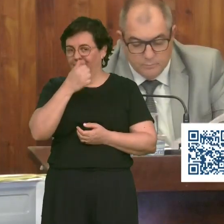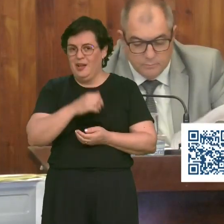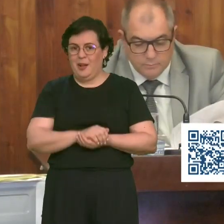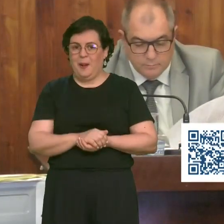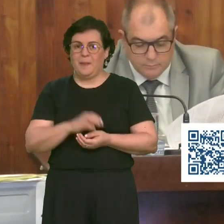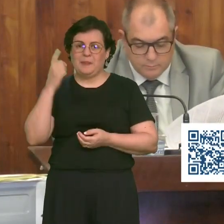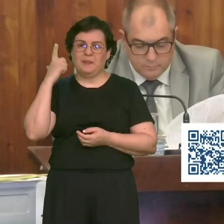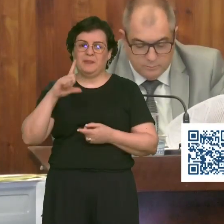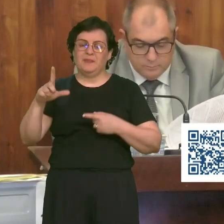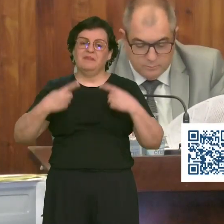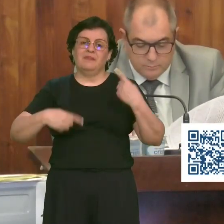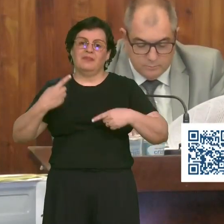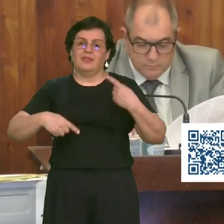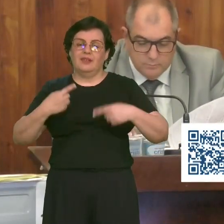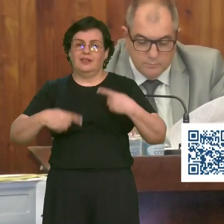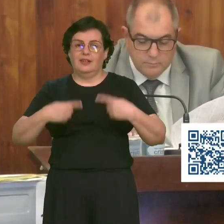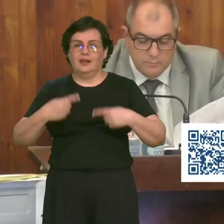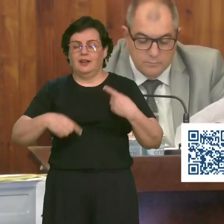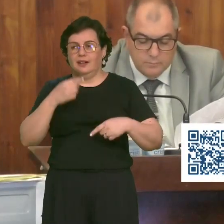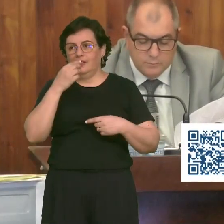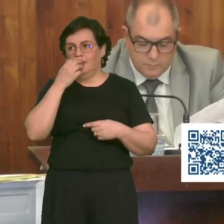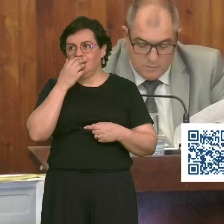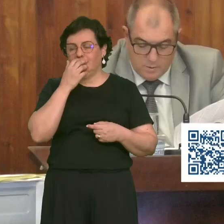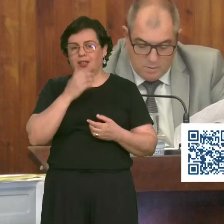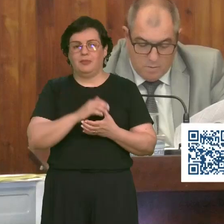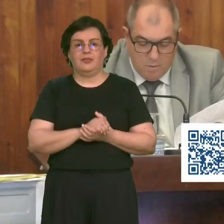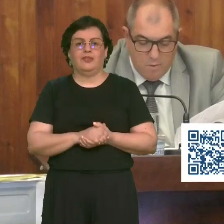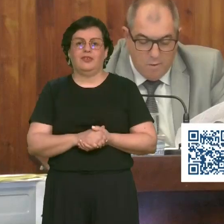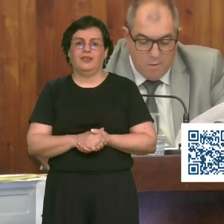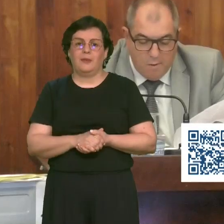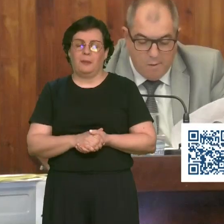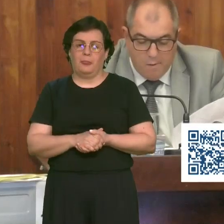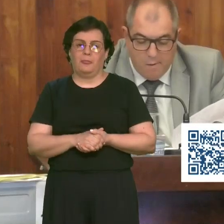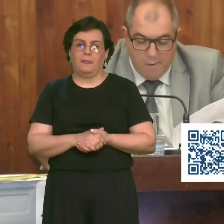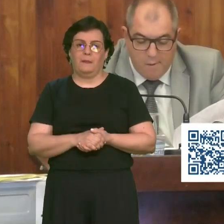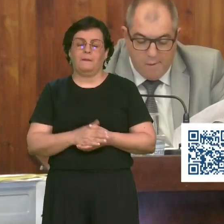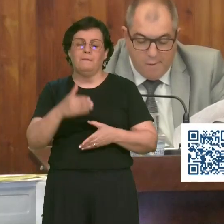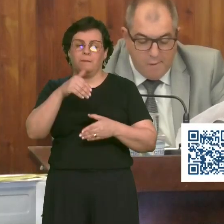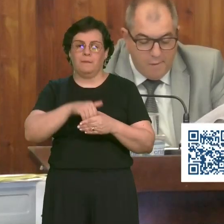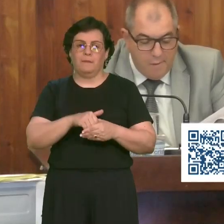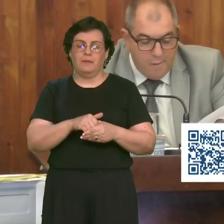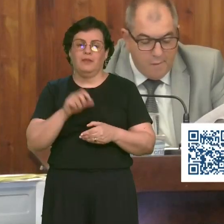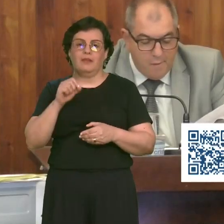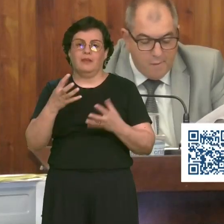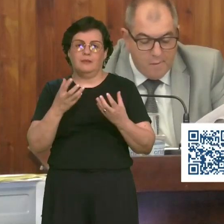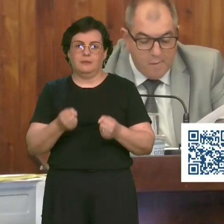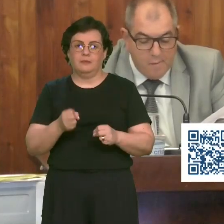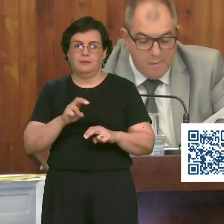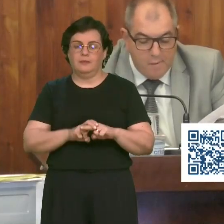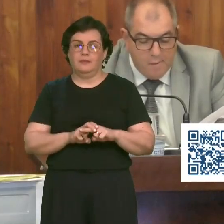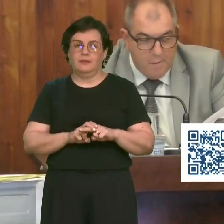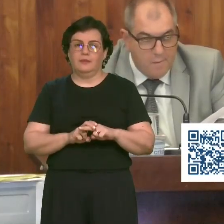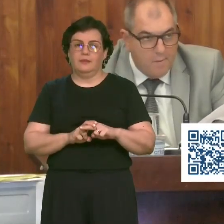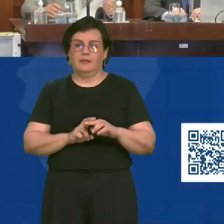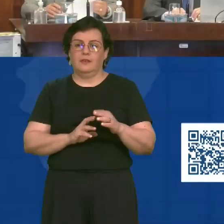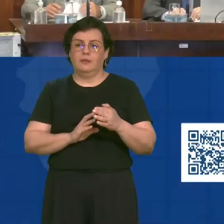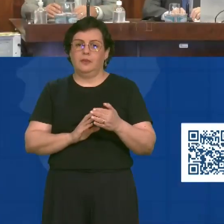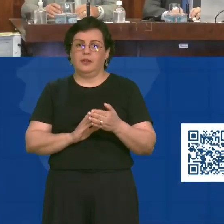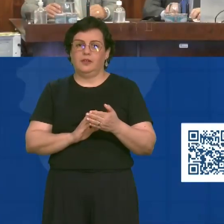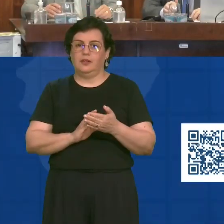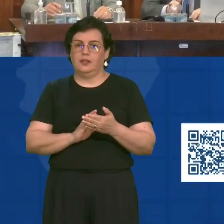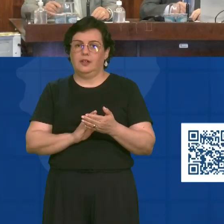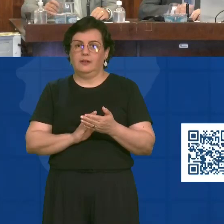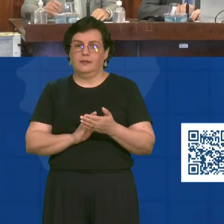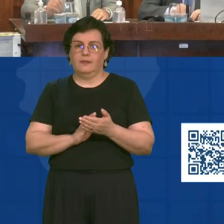não havendo vereadores escritos para o debate em Serra discussão e vamos ao voto os vereadores que aprovam o requerimento permanece como se encontra